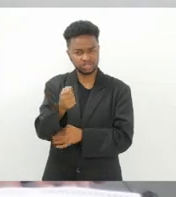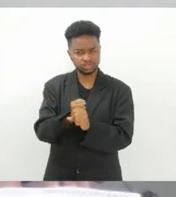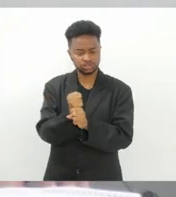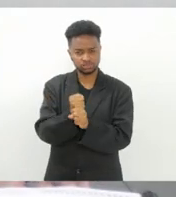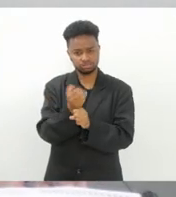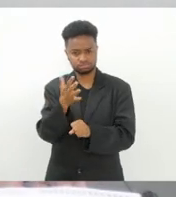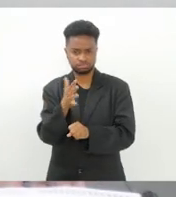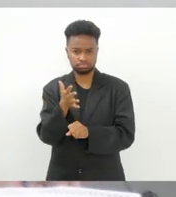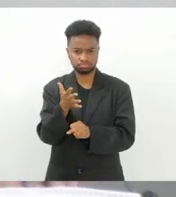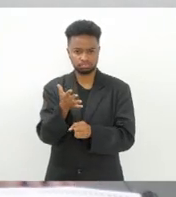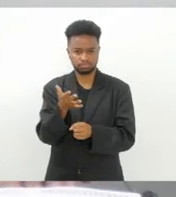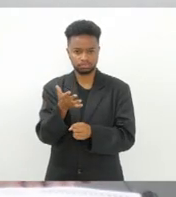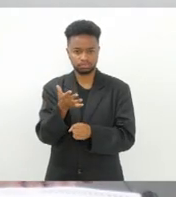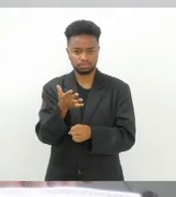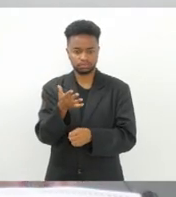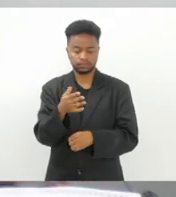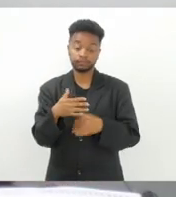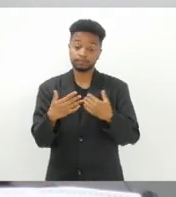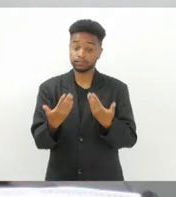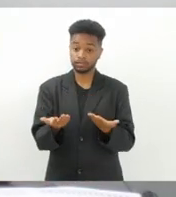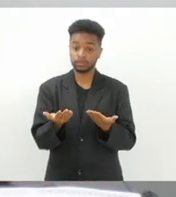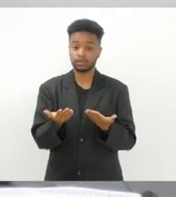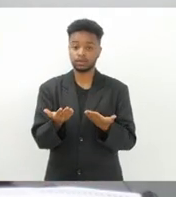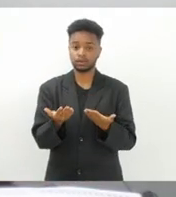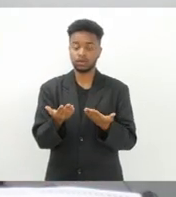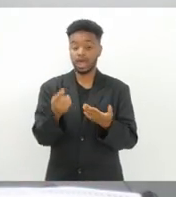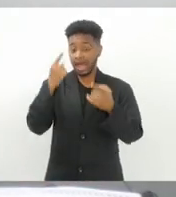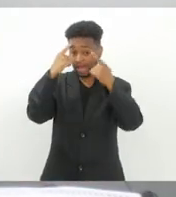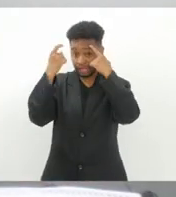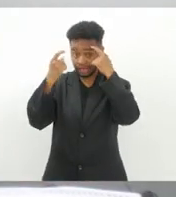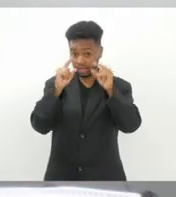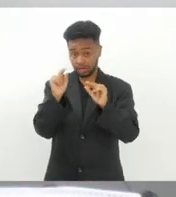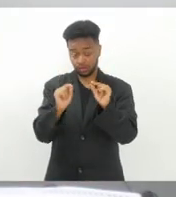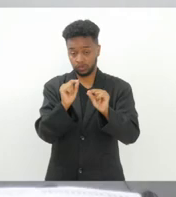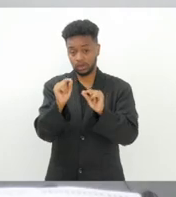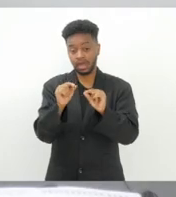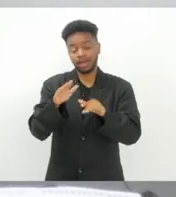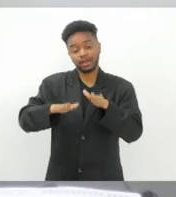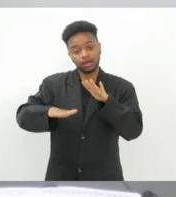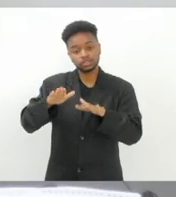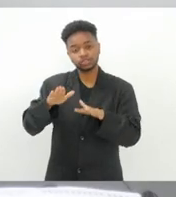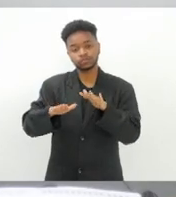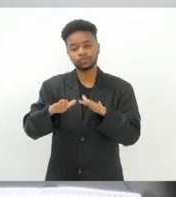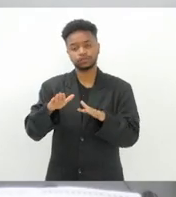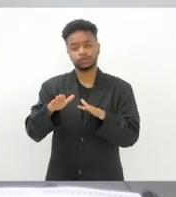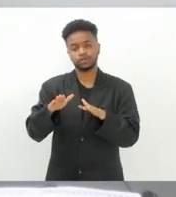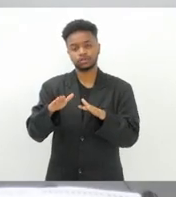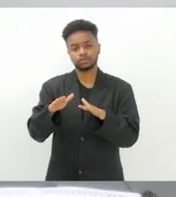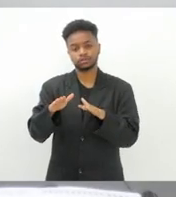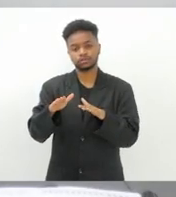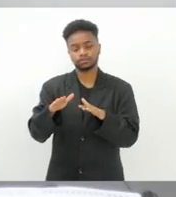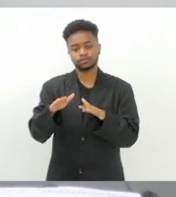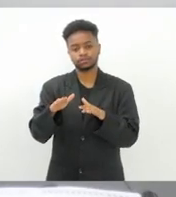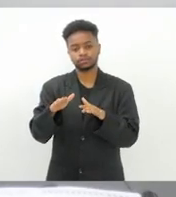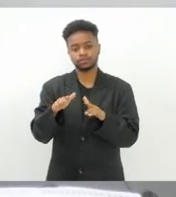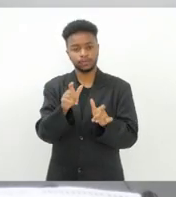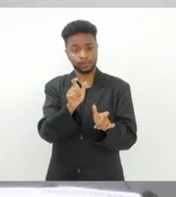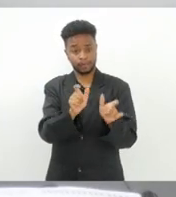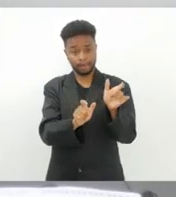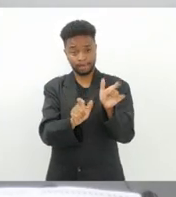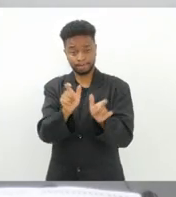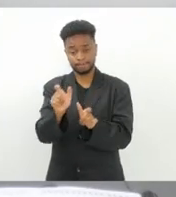anos. Então, qual que era a ideia? Muitas vezes, as pessoas que